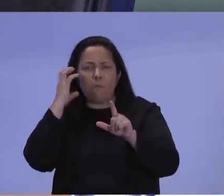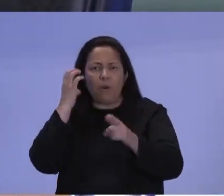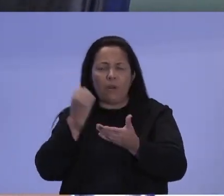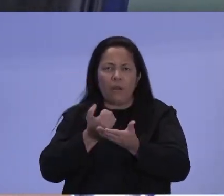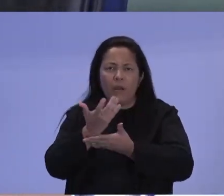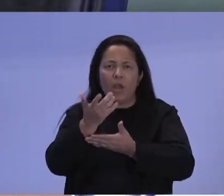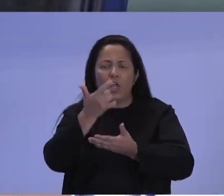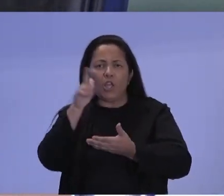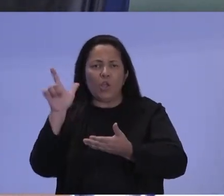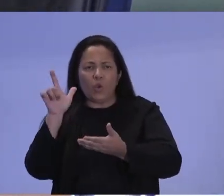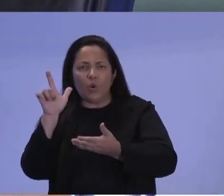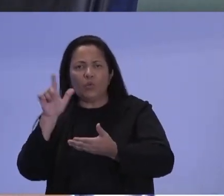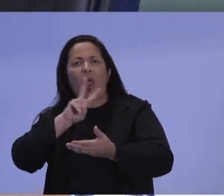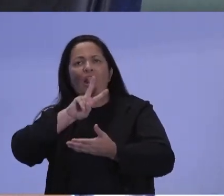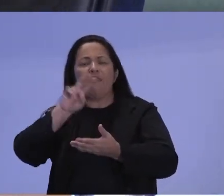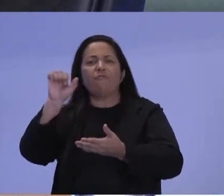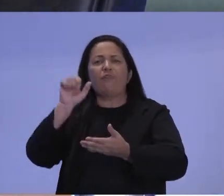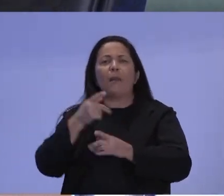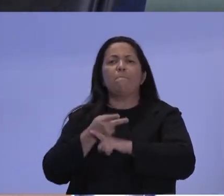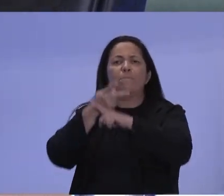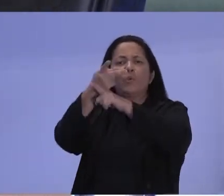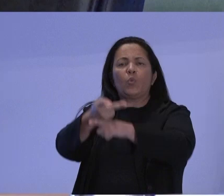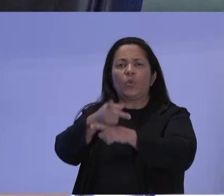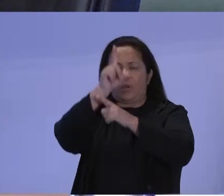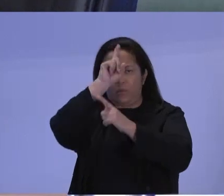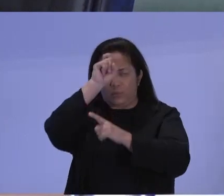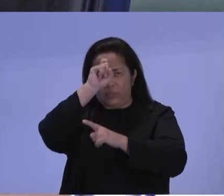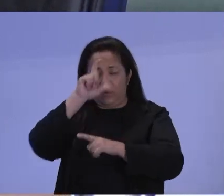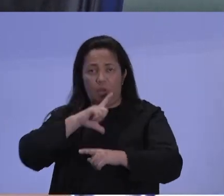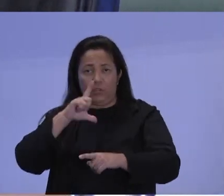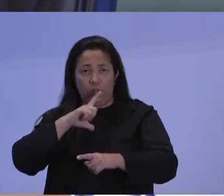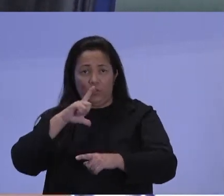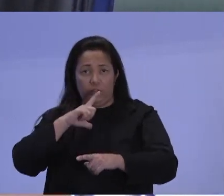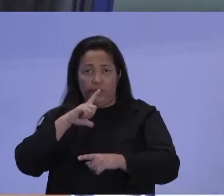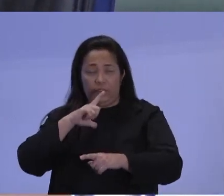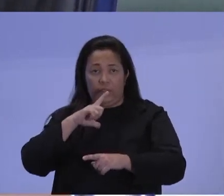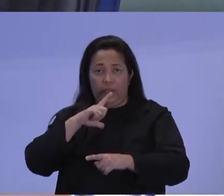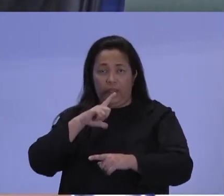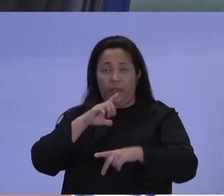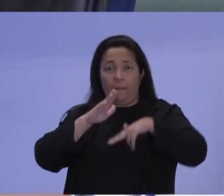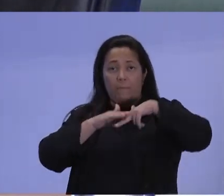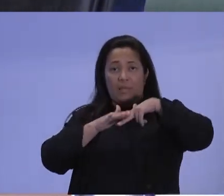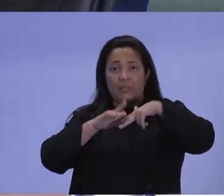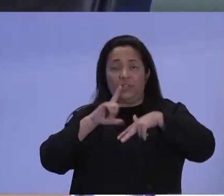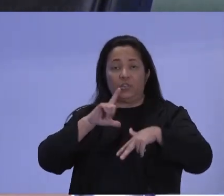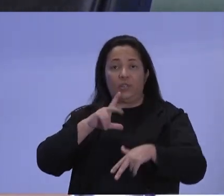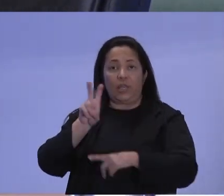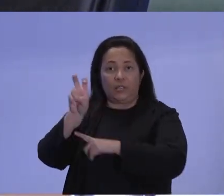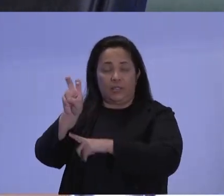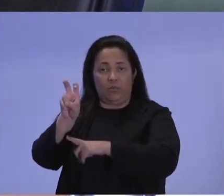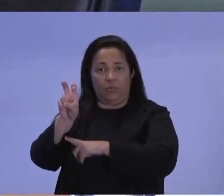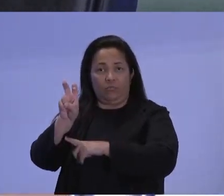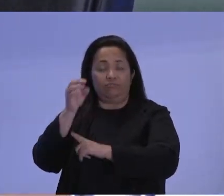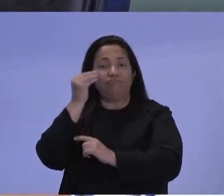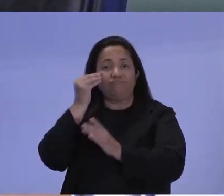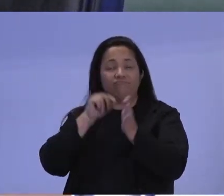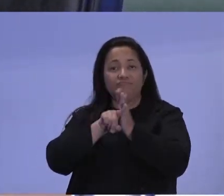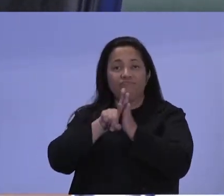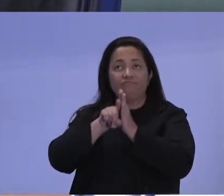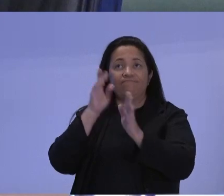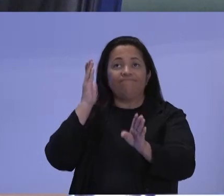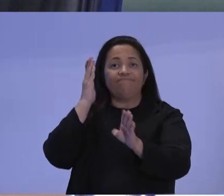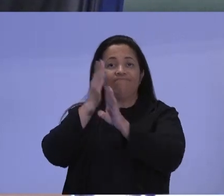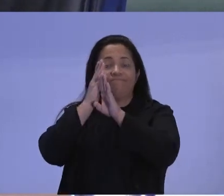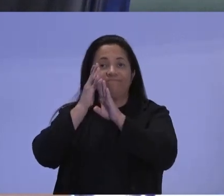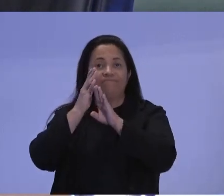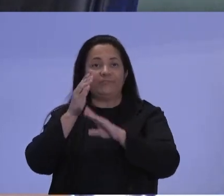5 diagnósticos em um mês, são 5 diagnósticos, coisas que a gente não consegue em uma